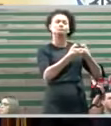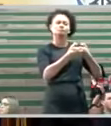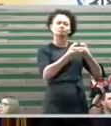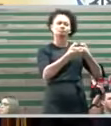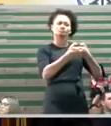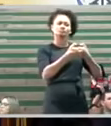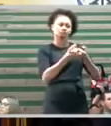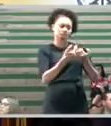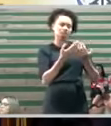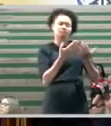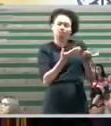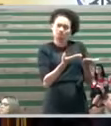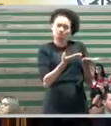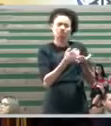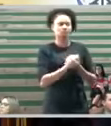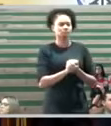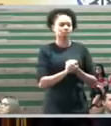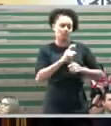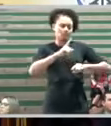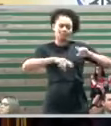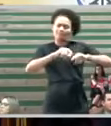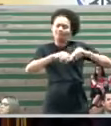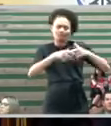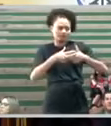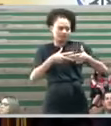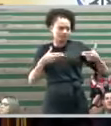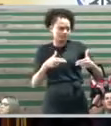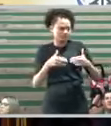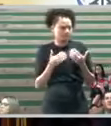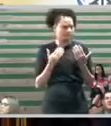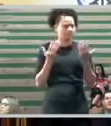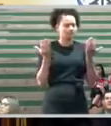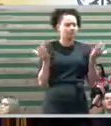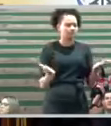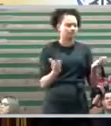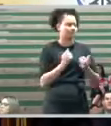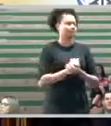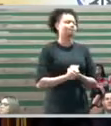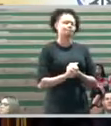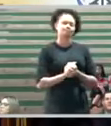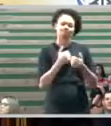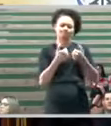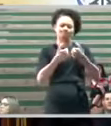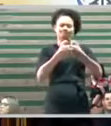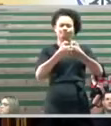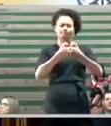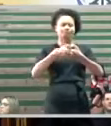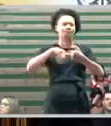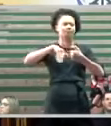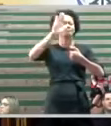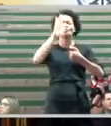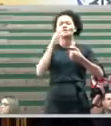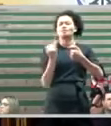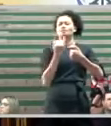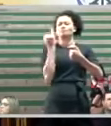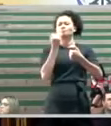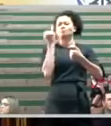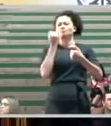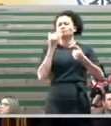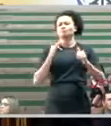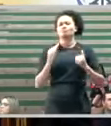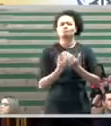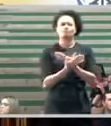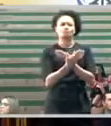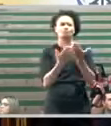entre outros objetos. Então a arca era o mais importante de todos, pois